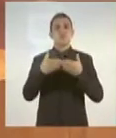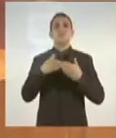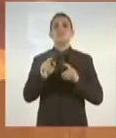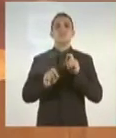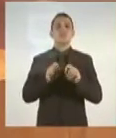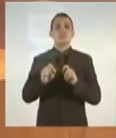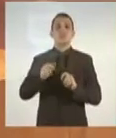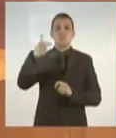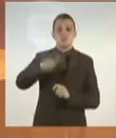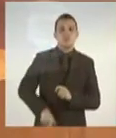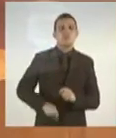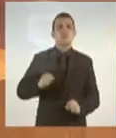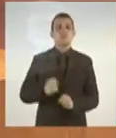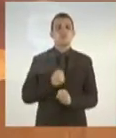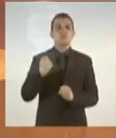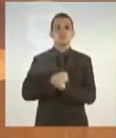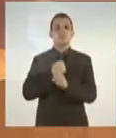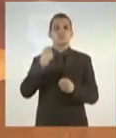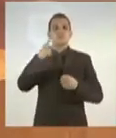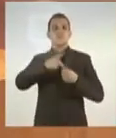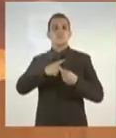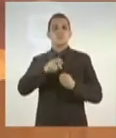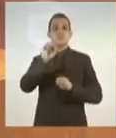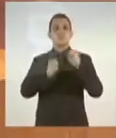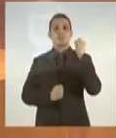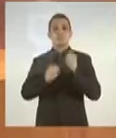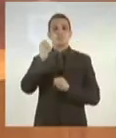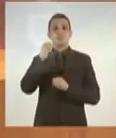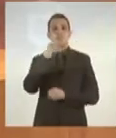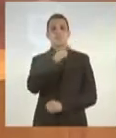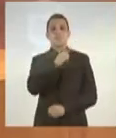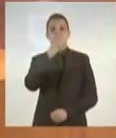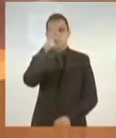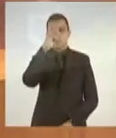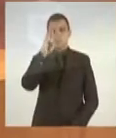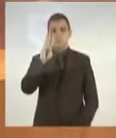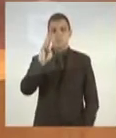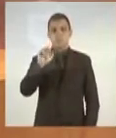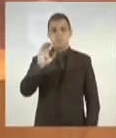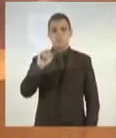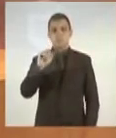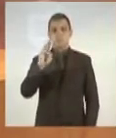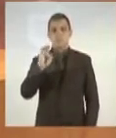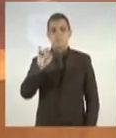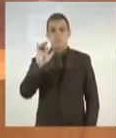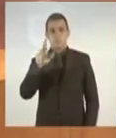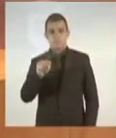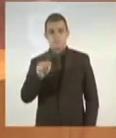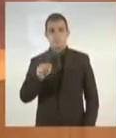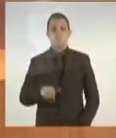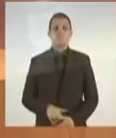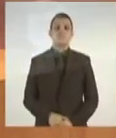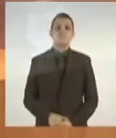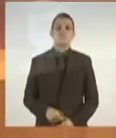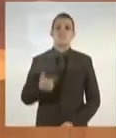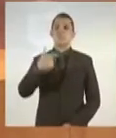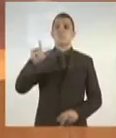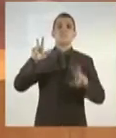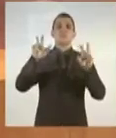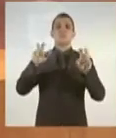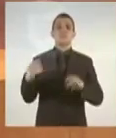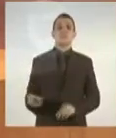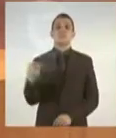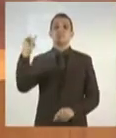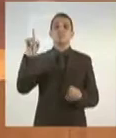retorne a execução da refinaria Prêmio aqui em Bacabeira. Outro tema muito importante, deputado